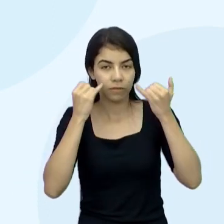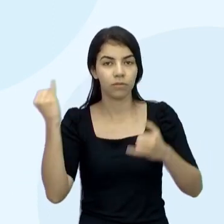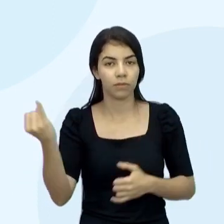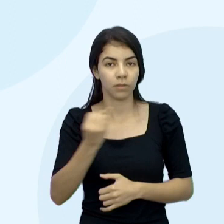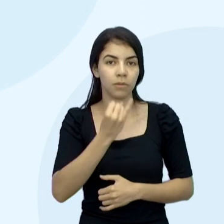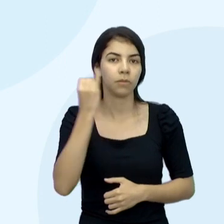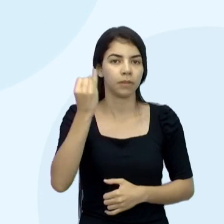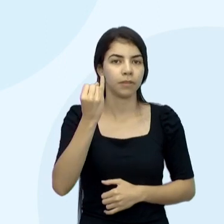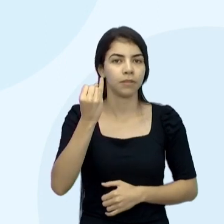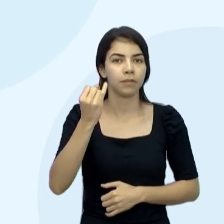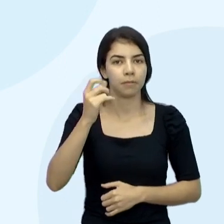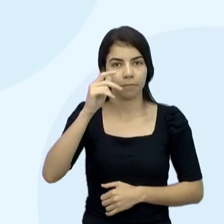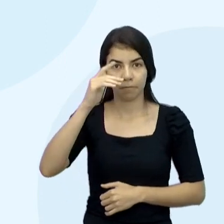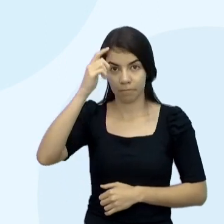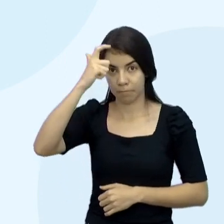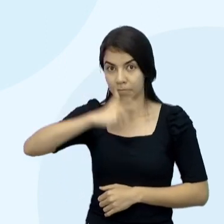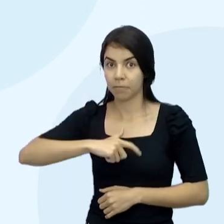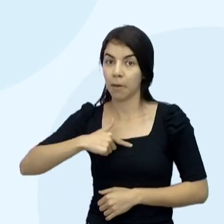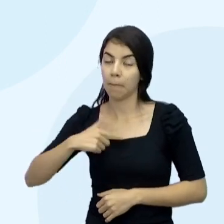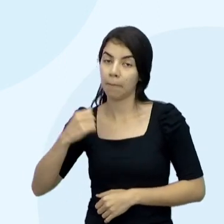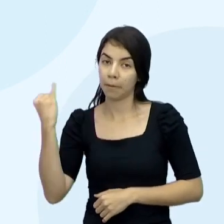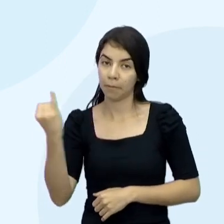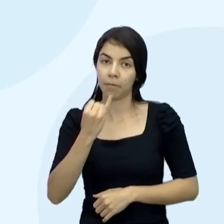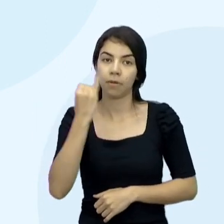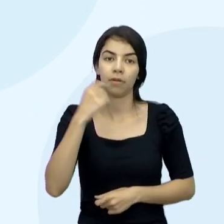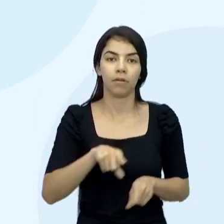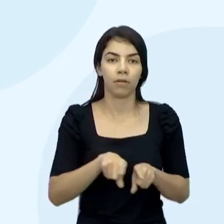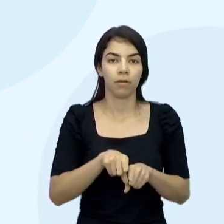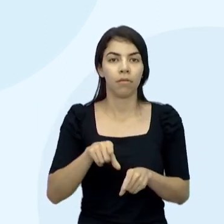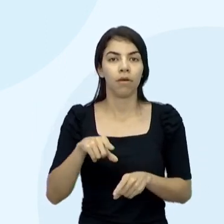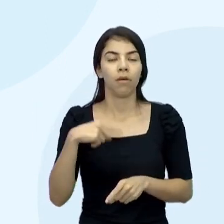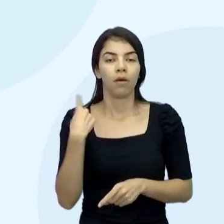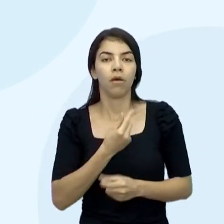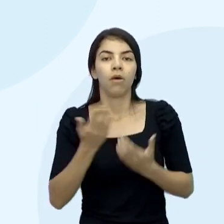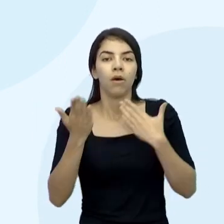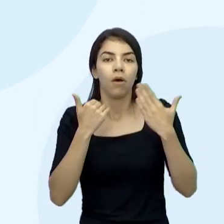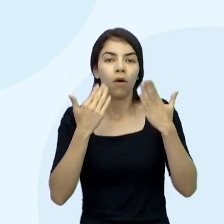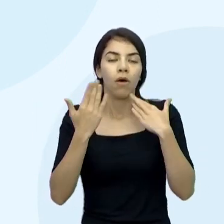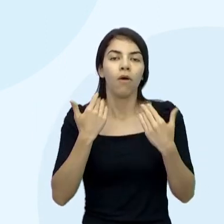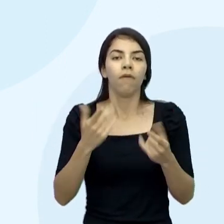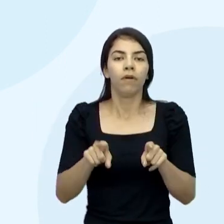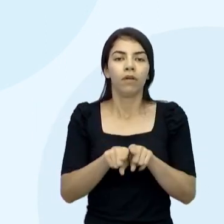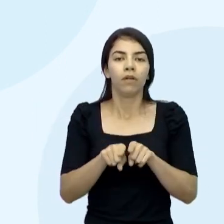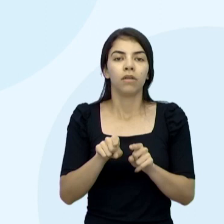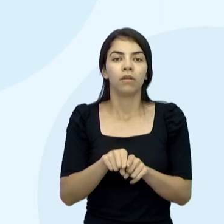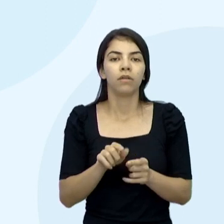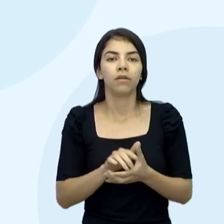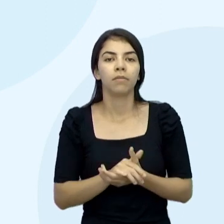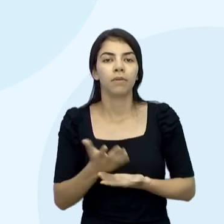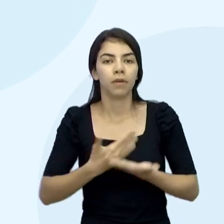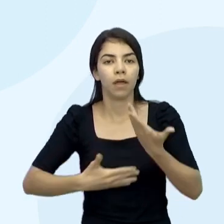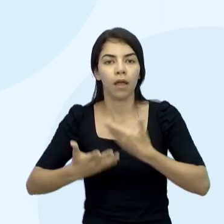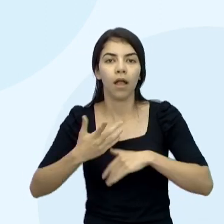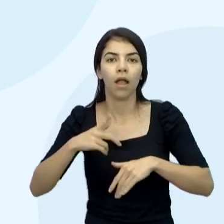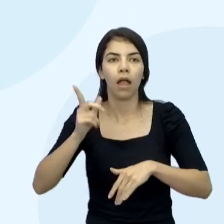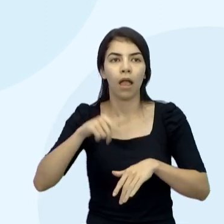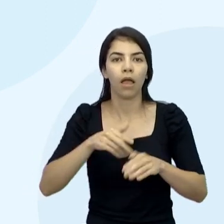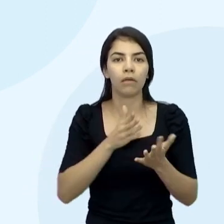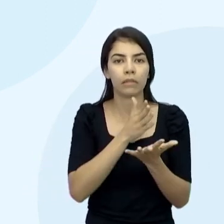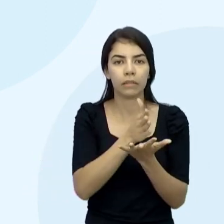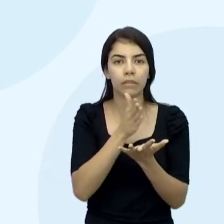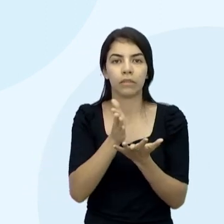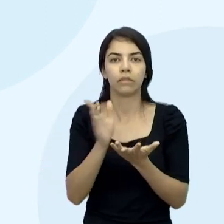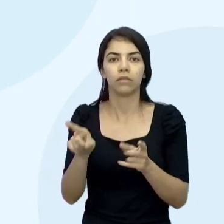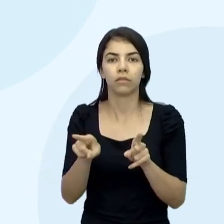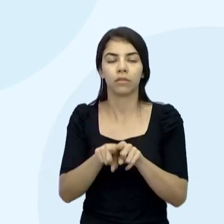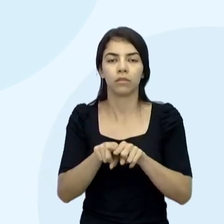é. Para mim é importante, né? Inclusive está aqui conversando e traçando esses paralelos, conversando com